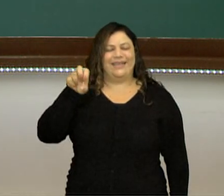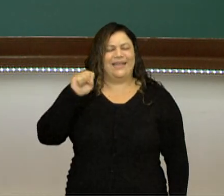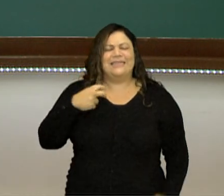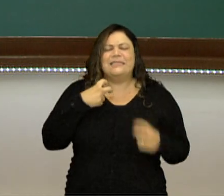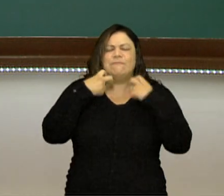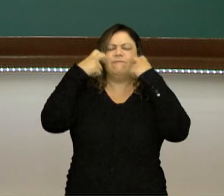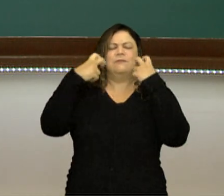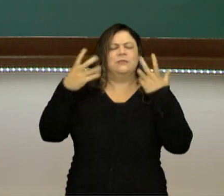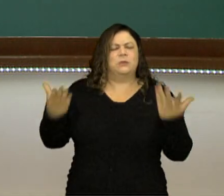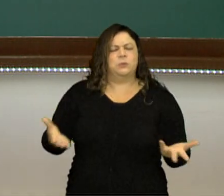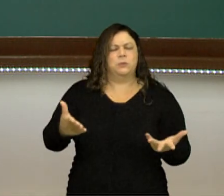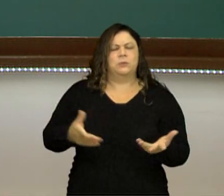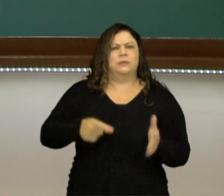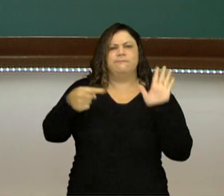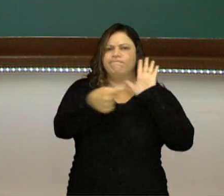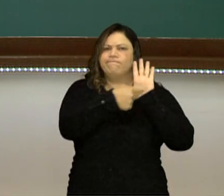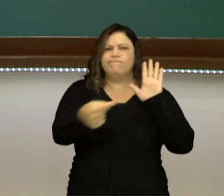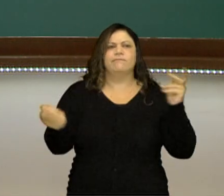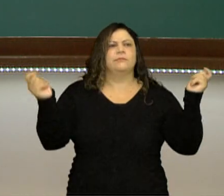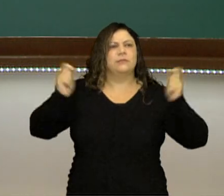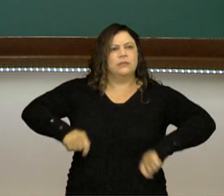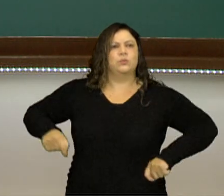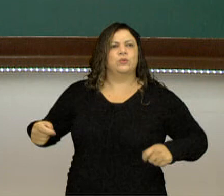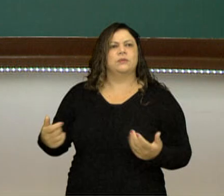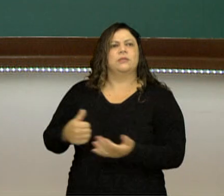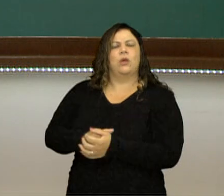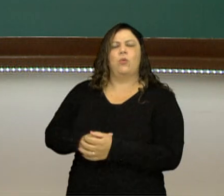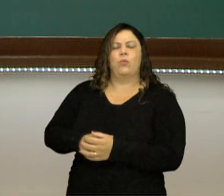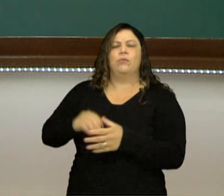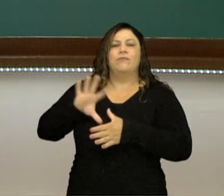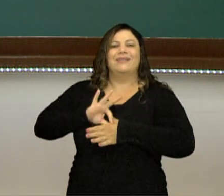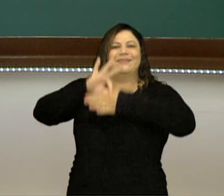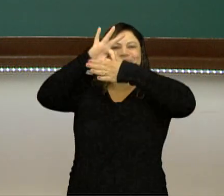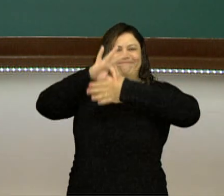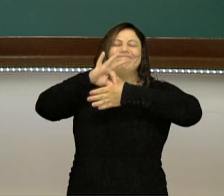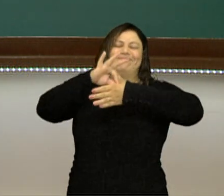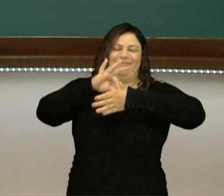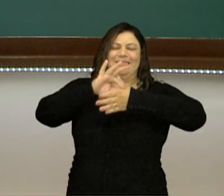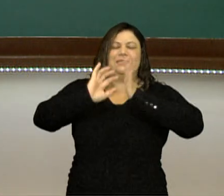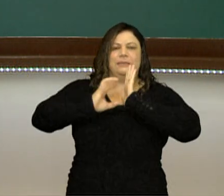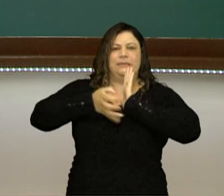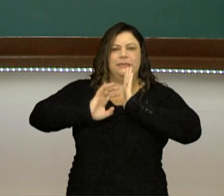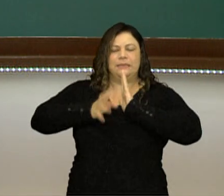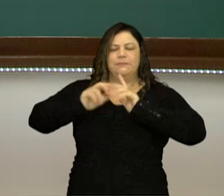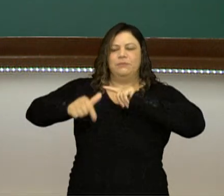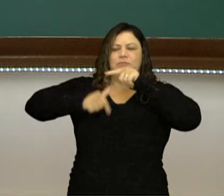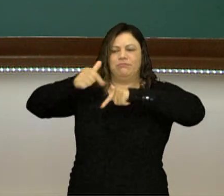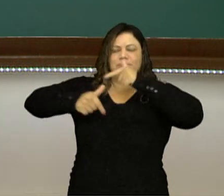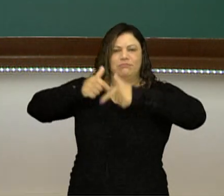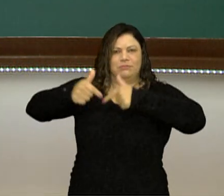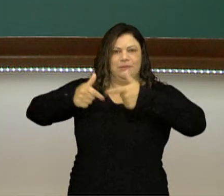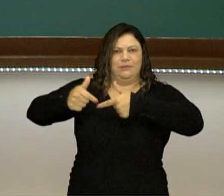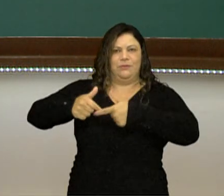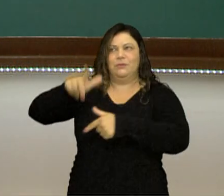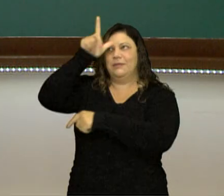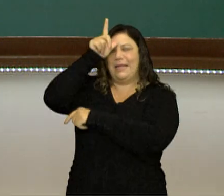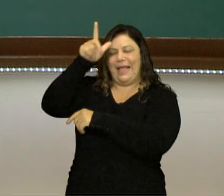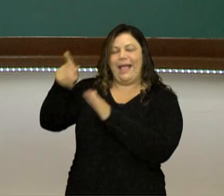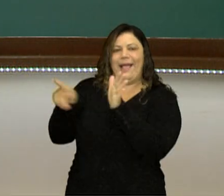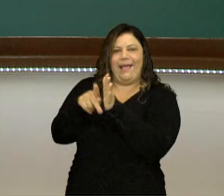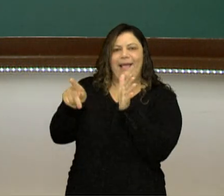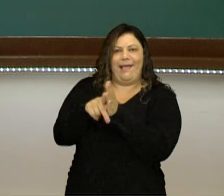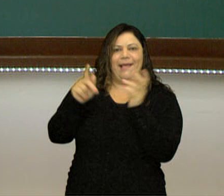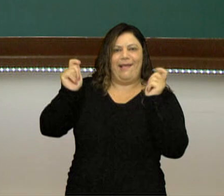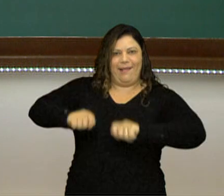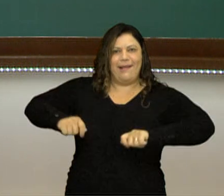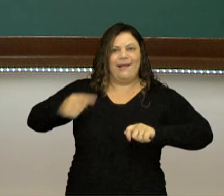Vergonha. Tá? E então ele vira líder do Partido dos Trabalhadores Alemães, em 1920. E eles mudam o nome do